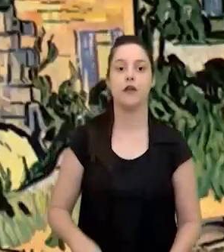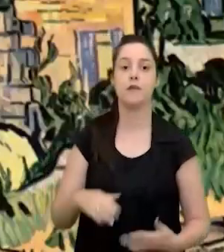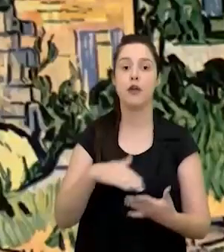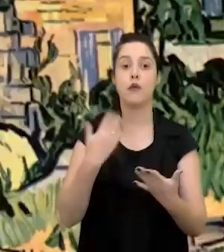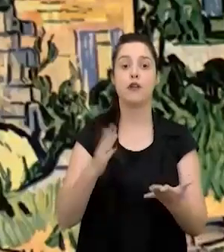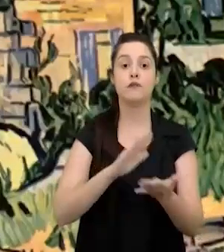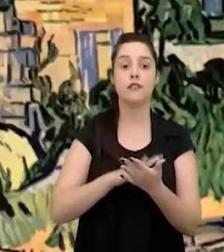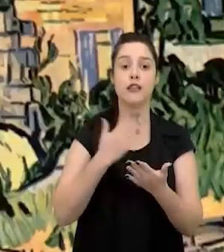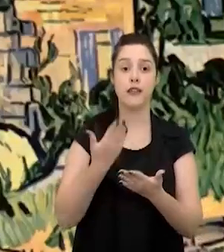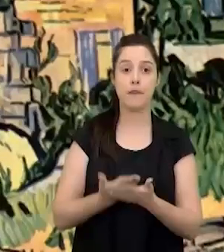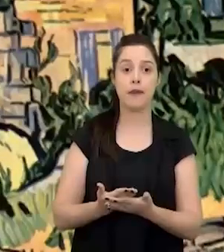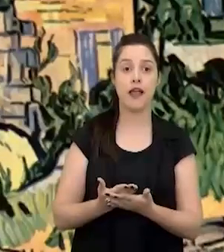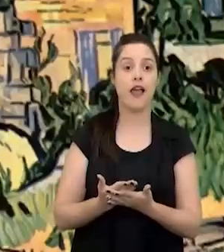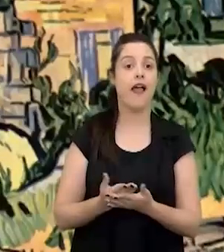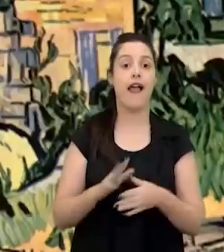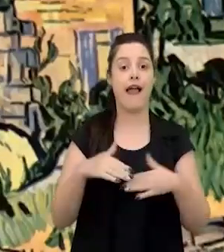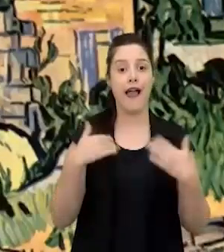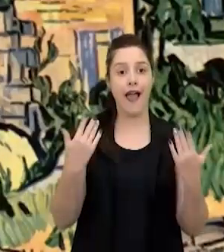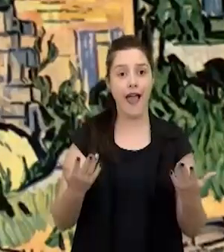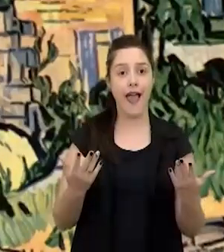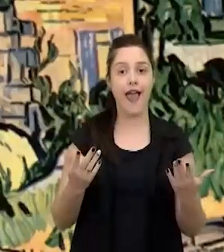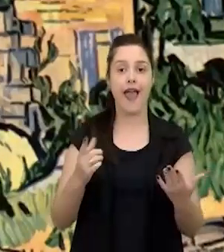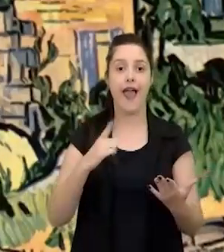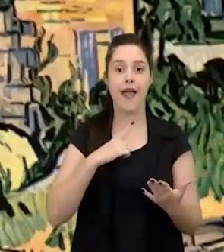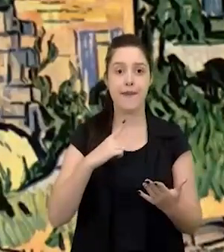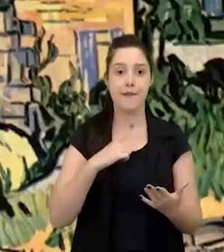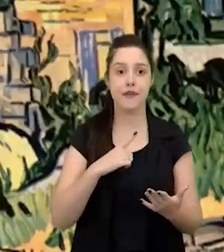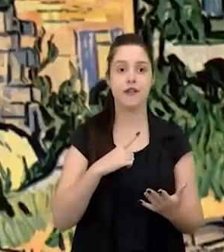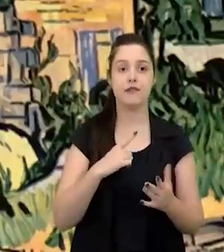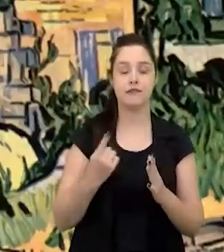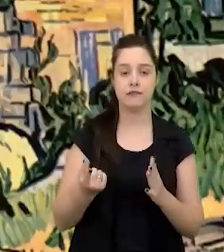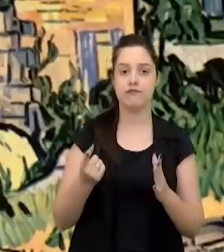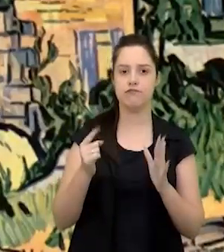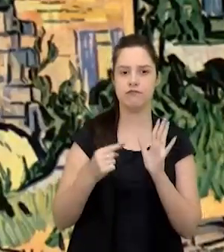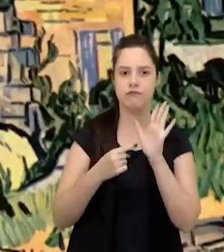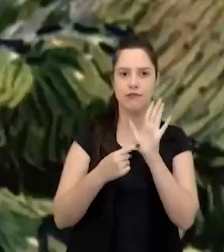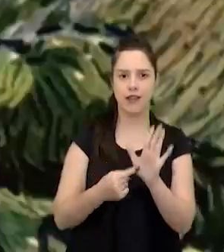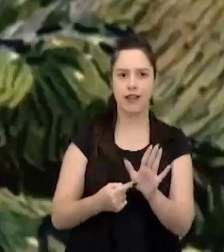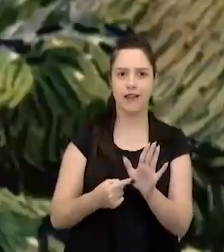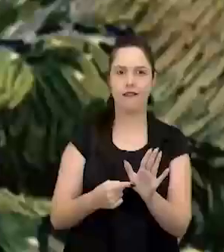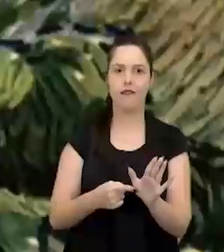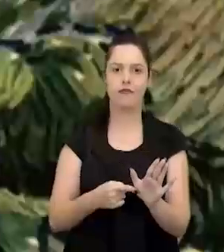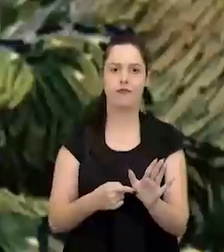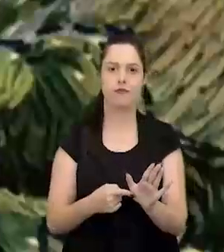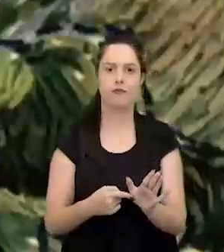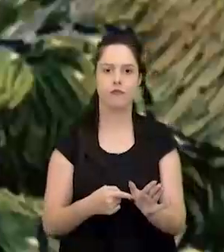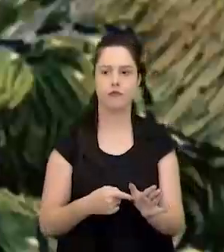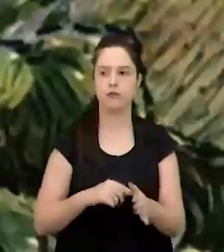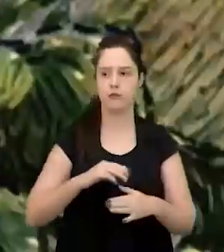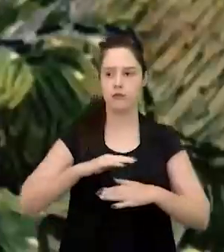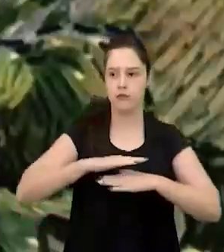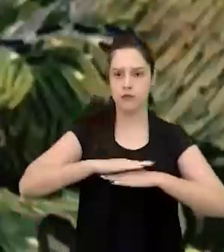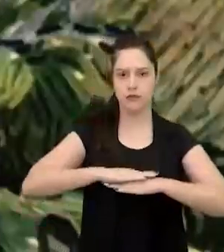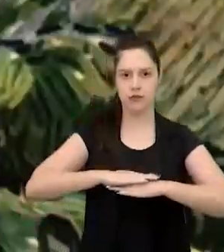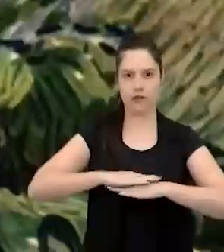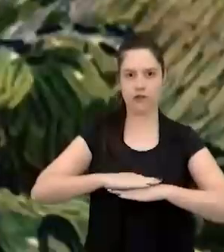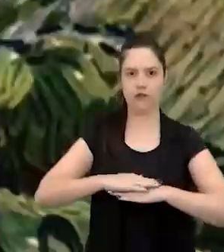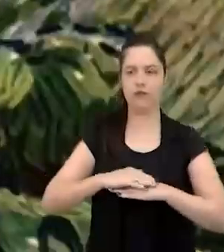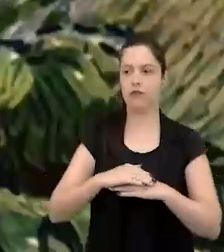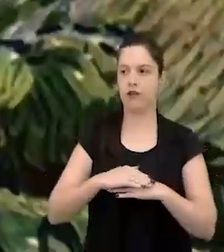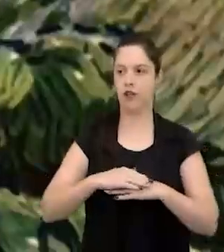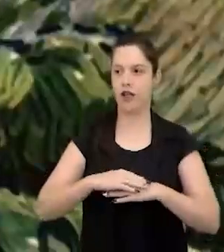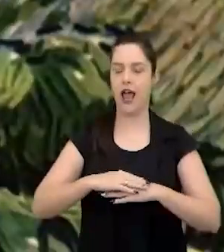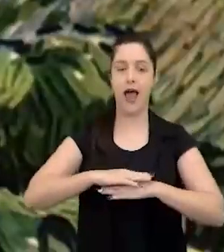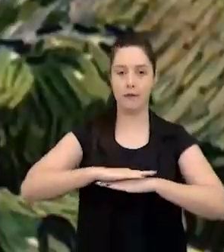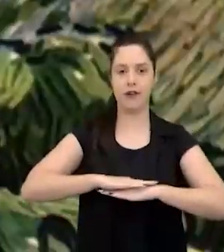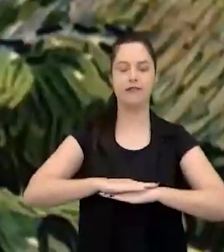o subjetivo. É uma moça de frente, como você disse, a Mona Lisa, né? E ao fundo eu tenho algumas paisagens, o